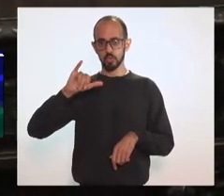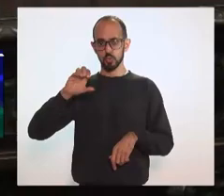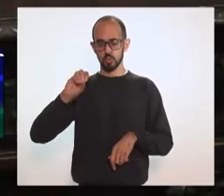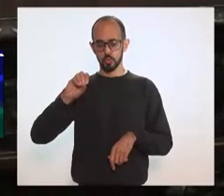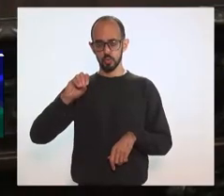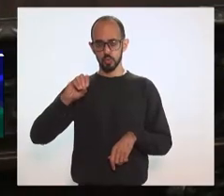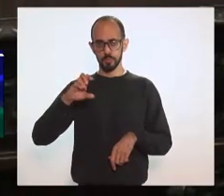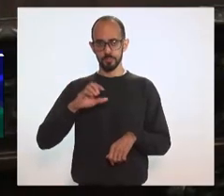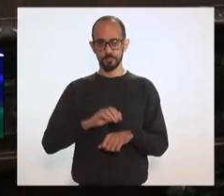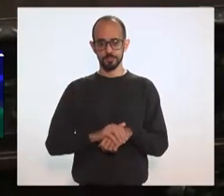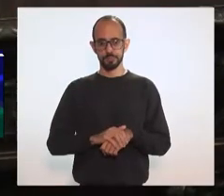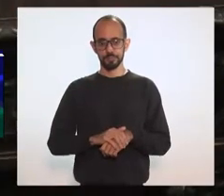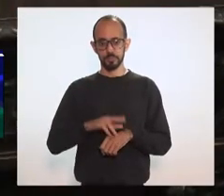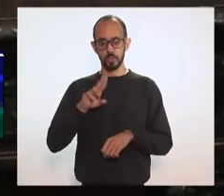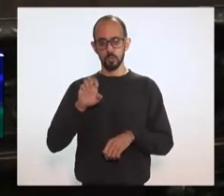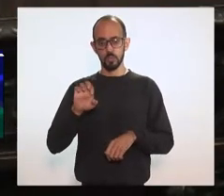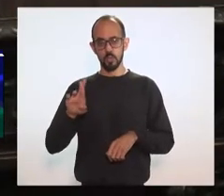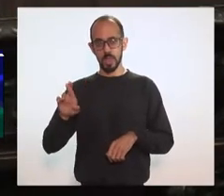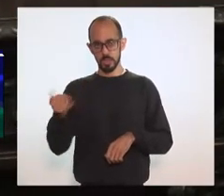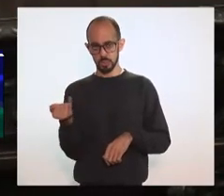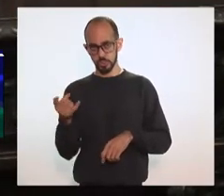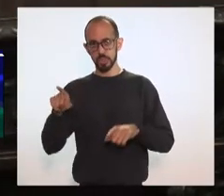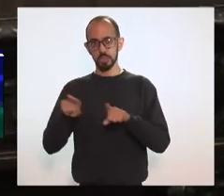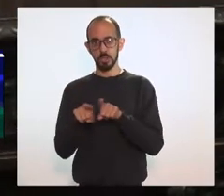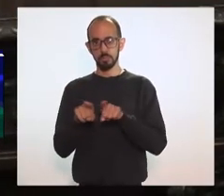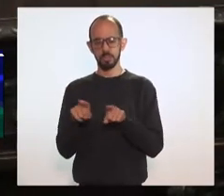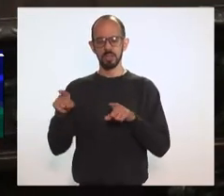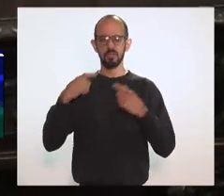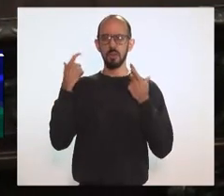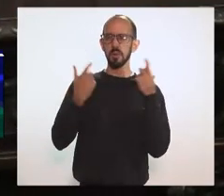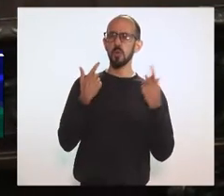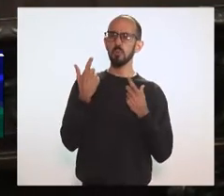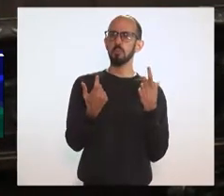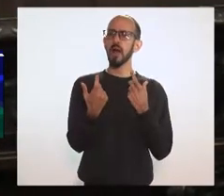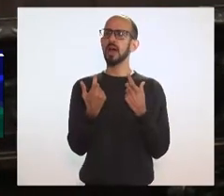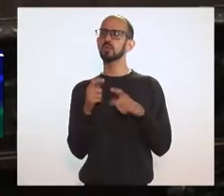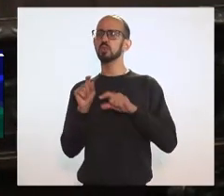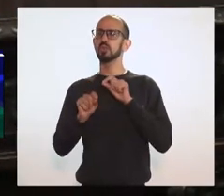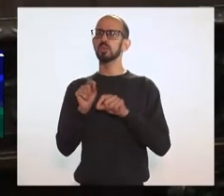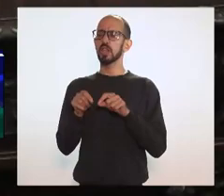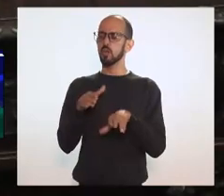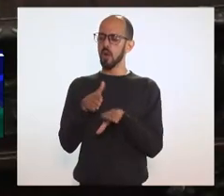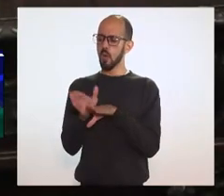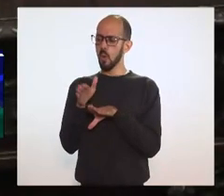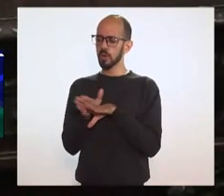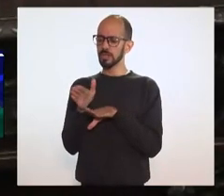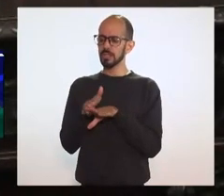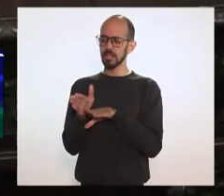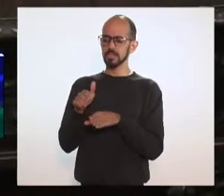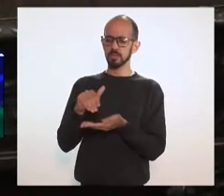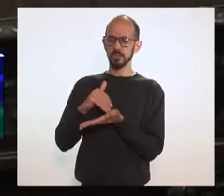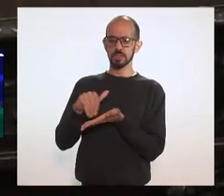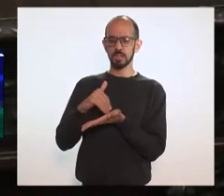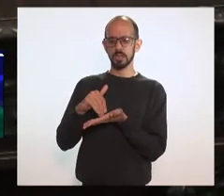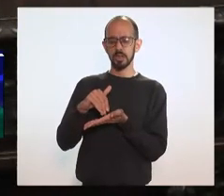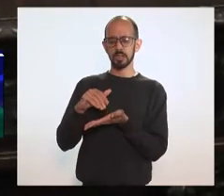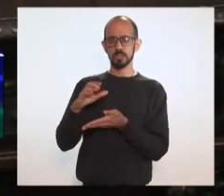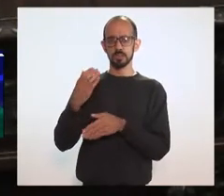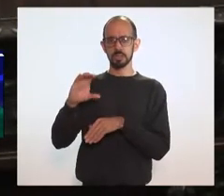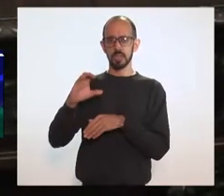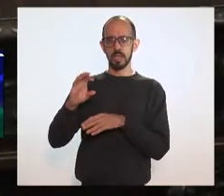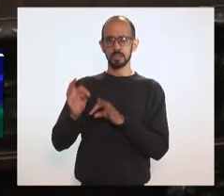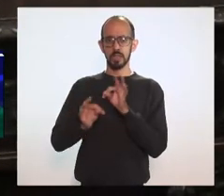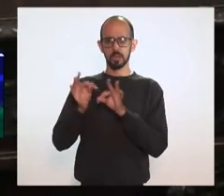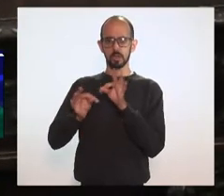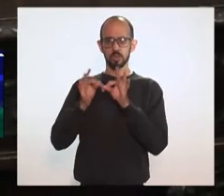equipes, que estavam preocupados com uma talvez nova orientação da Secretaria de Ciência, Tecnologia e Inovação